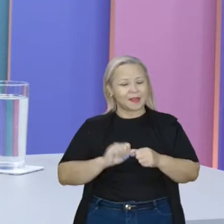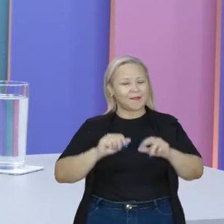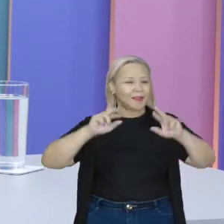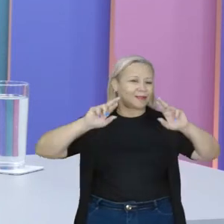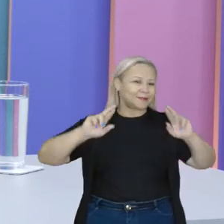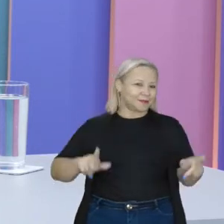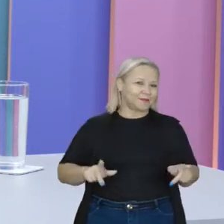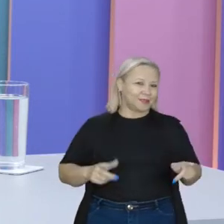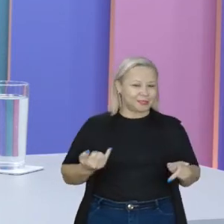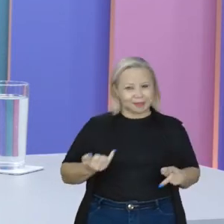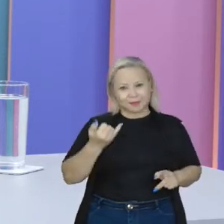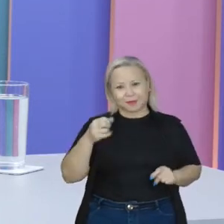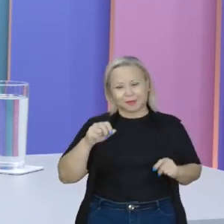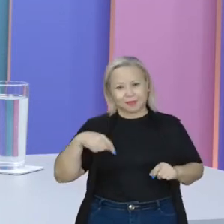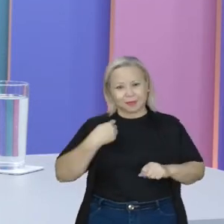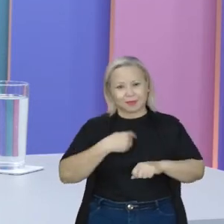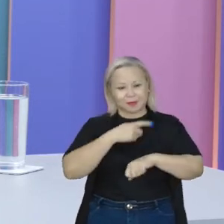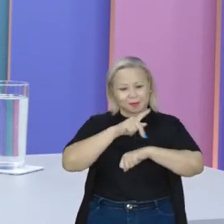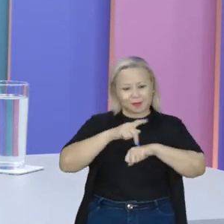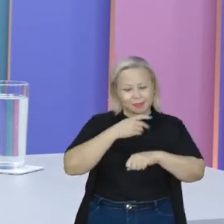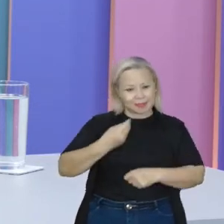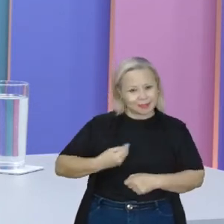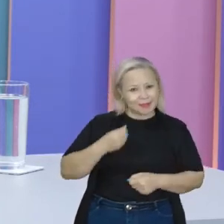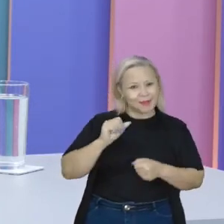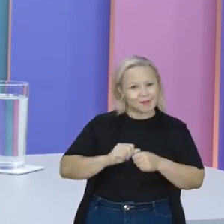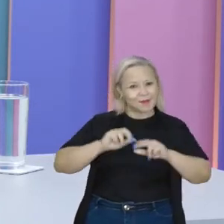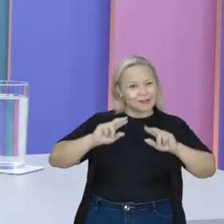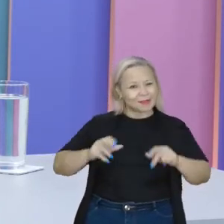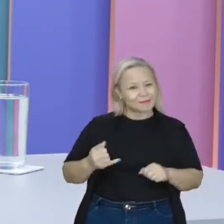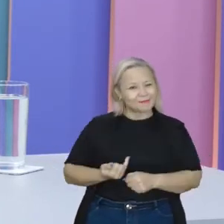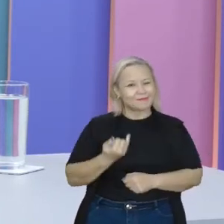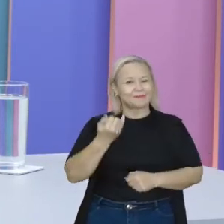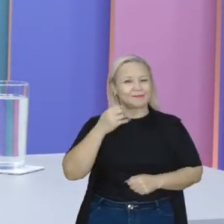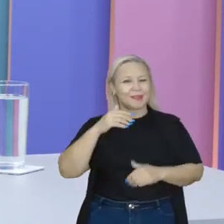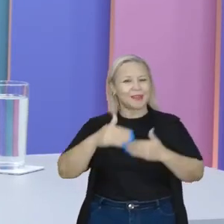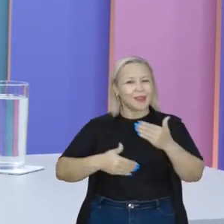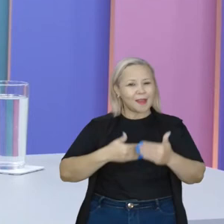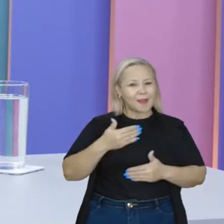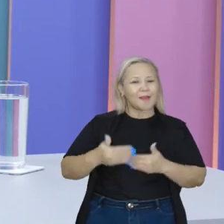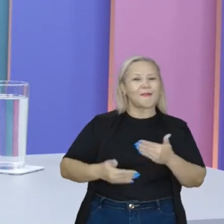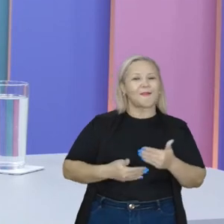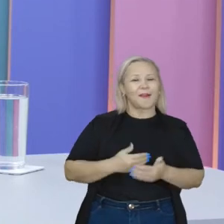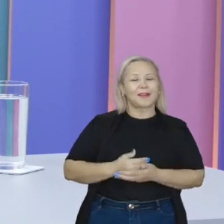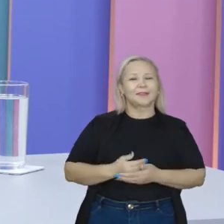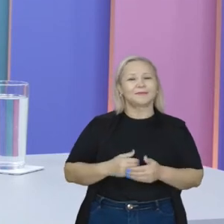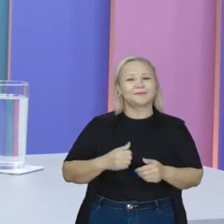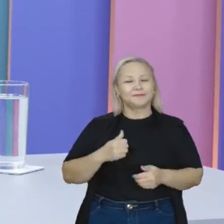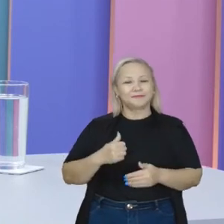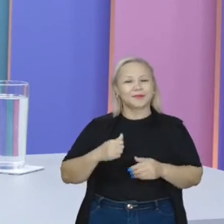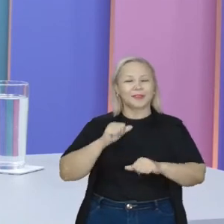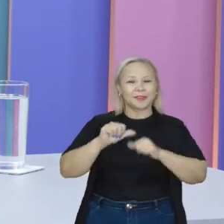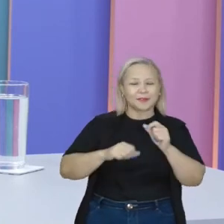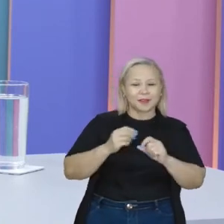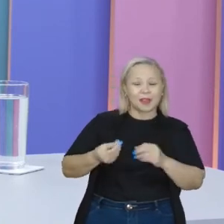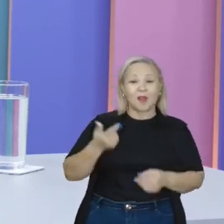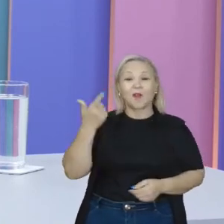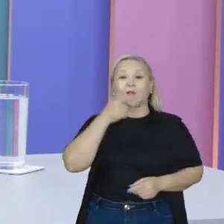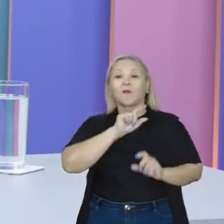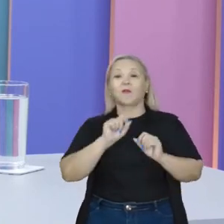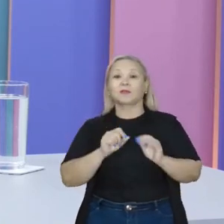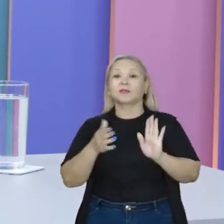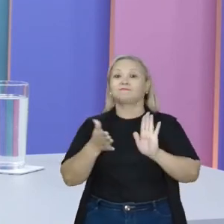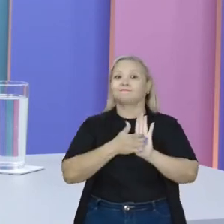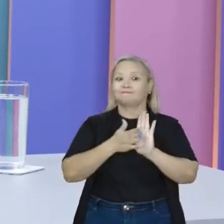diferença no nosso país, está fazendo a diferença, foi através dele que a gente conseguiu colocar grandes